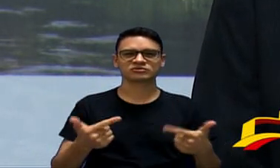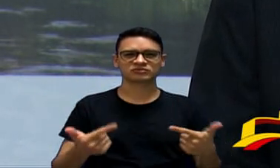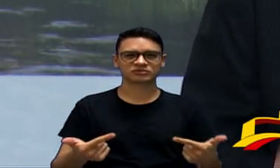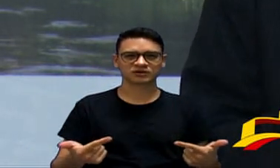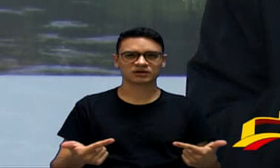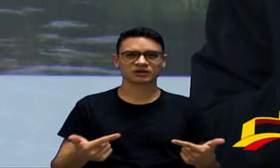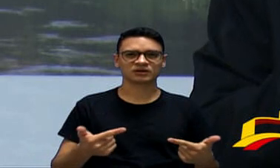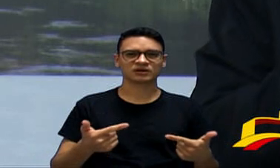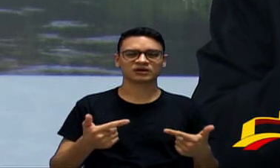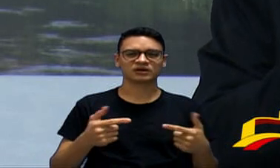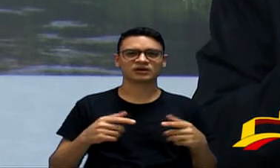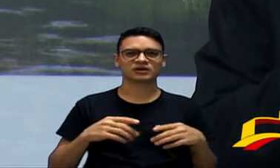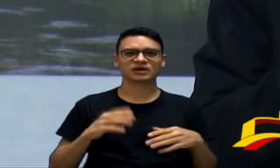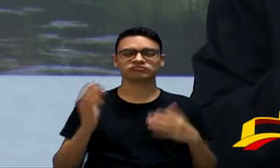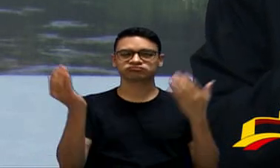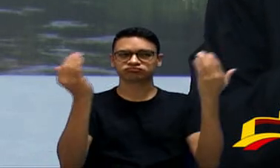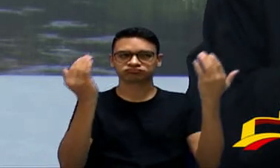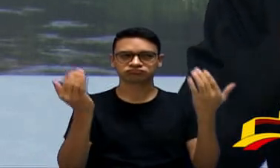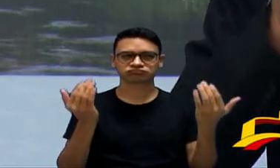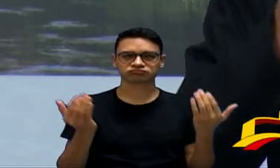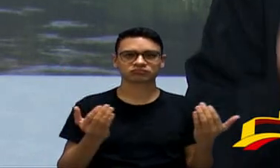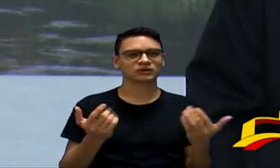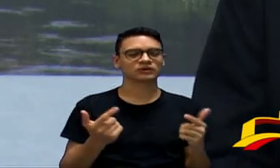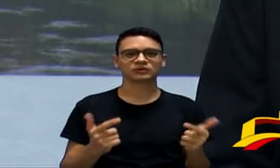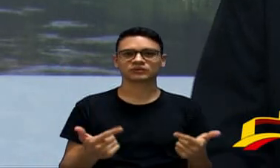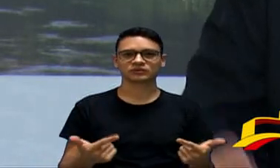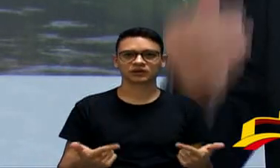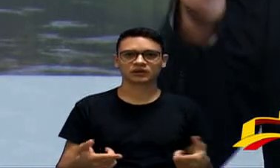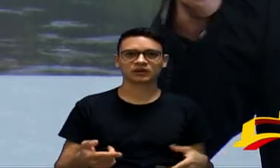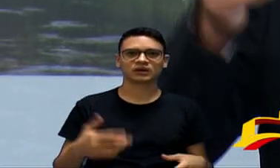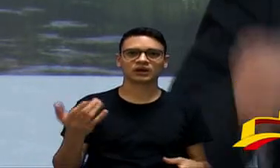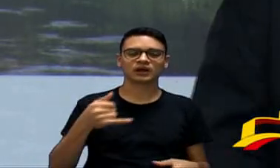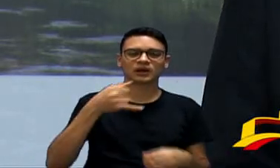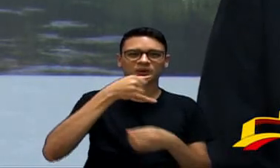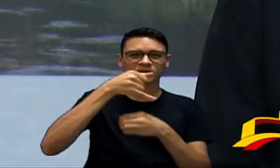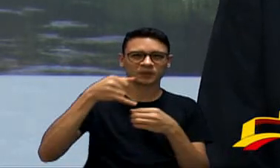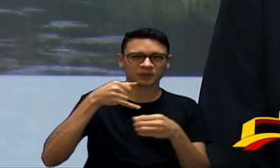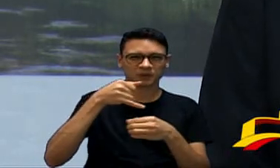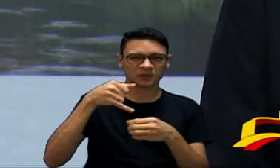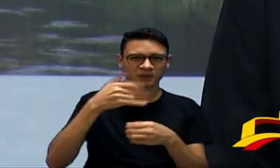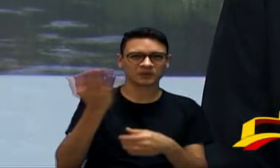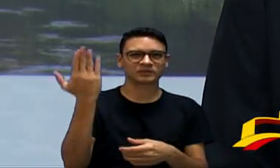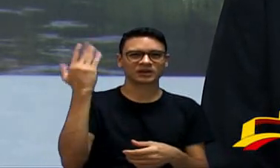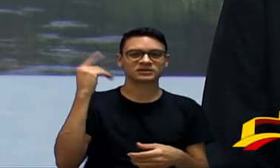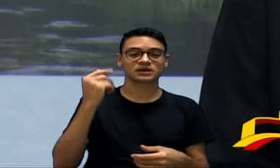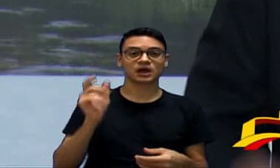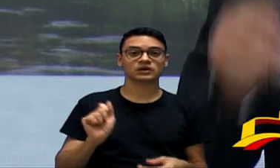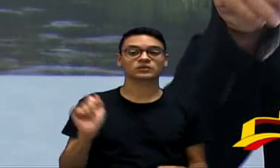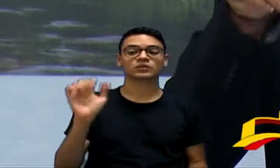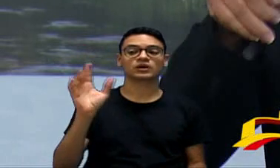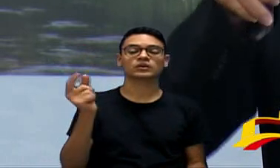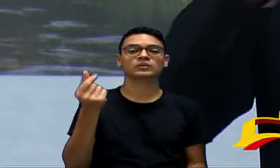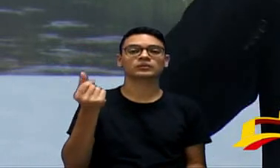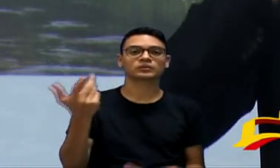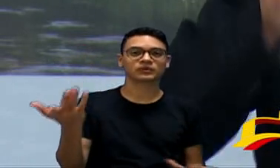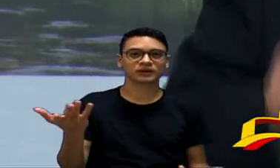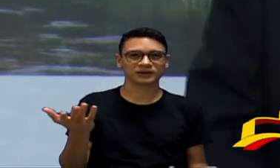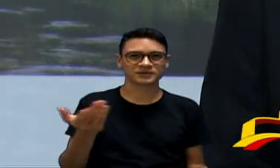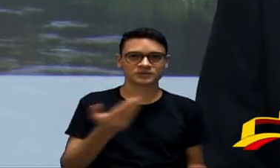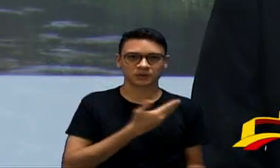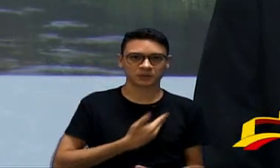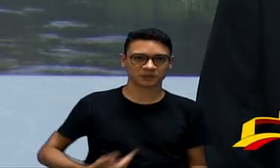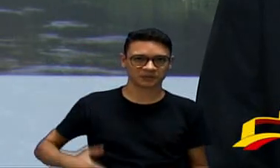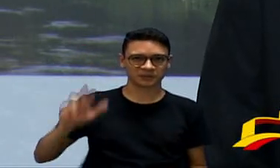não tem coragem de comparar o preço do litro de óleo que era no tempo do presidente Lula, o óleo de soja, e do governo que